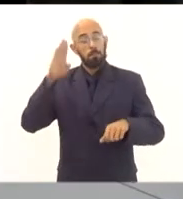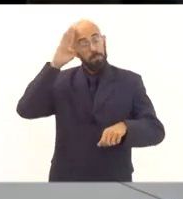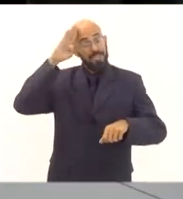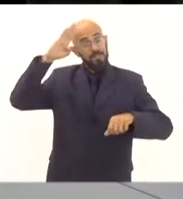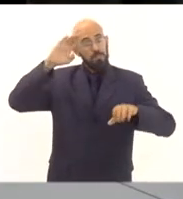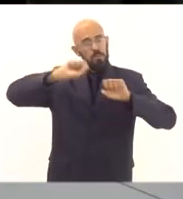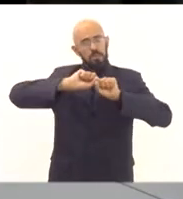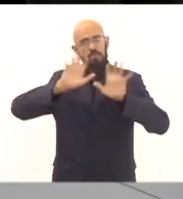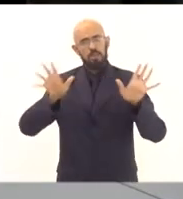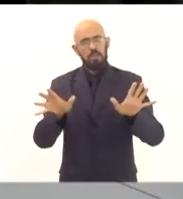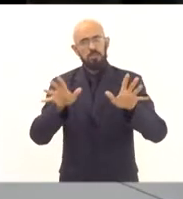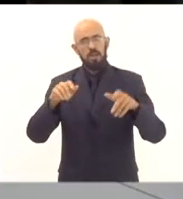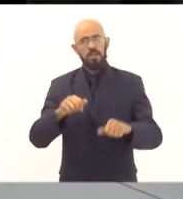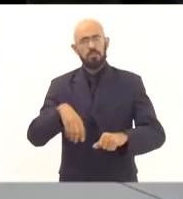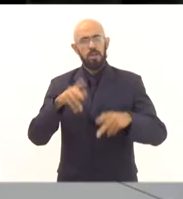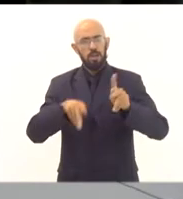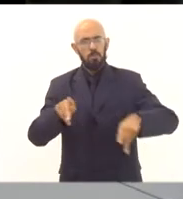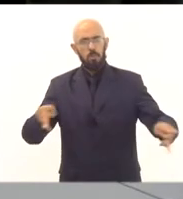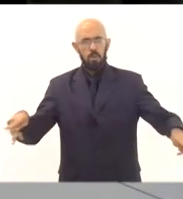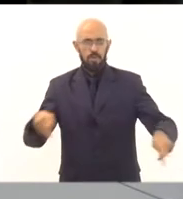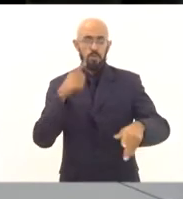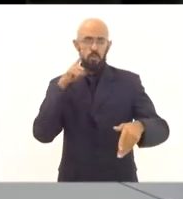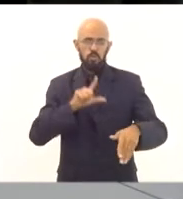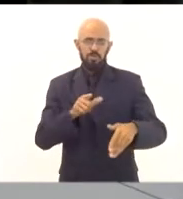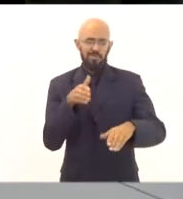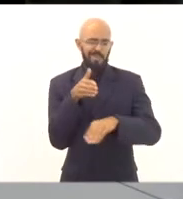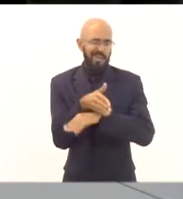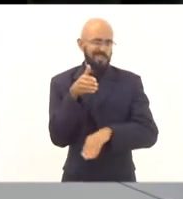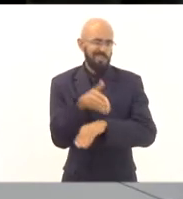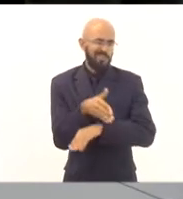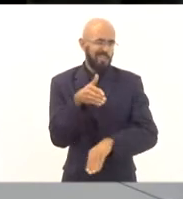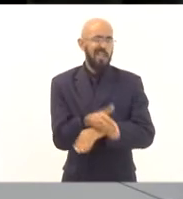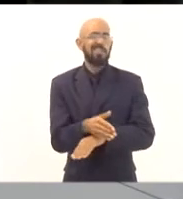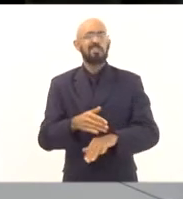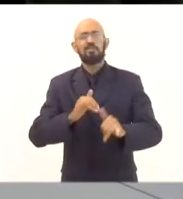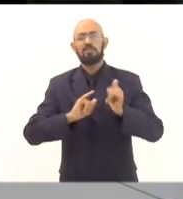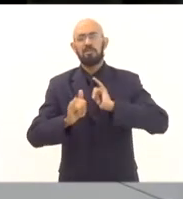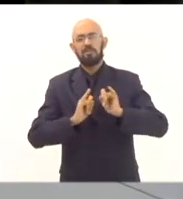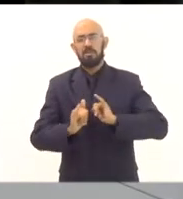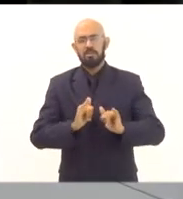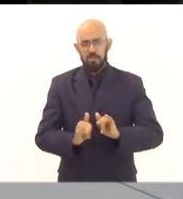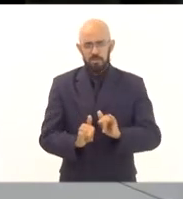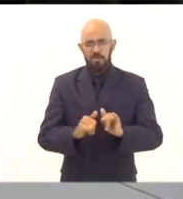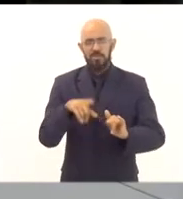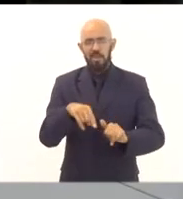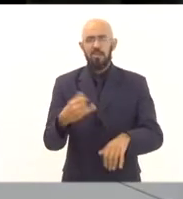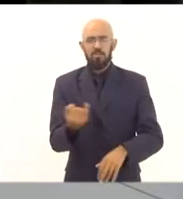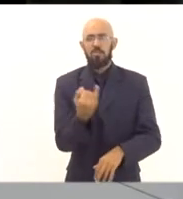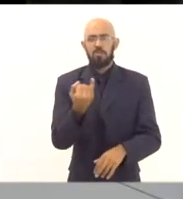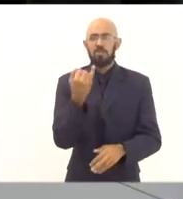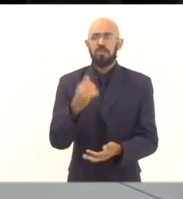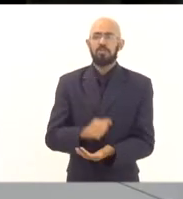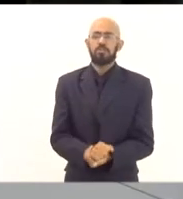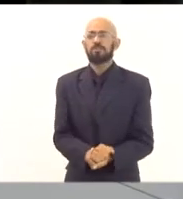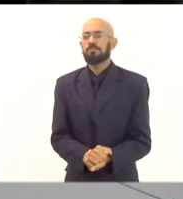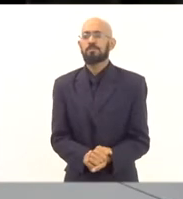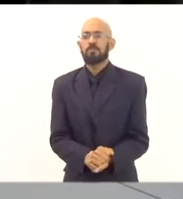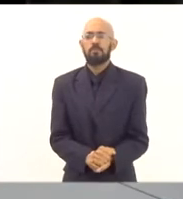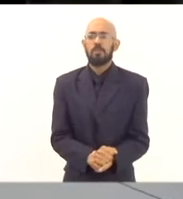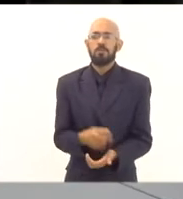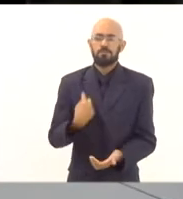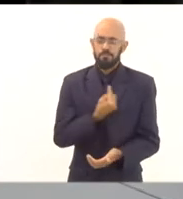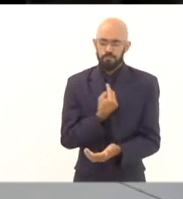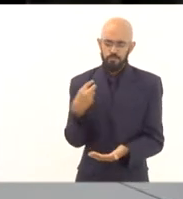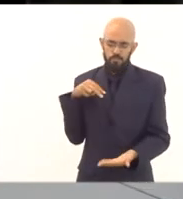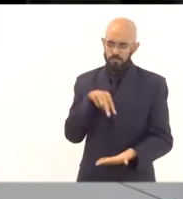para que chegue à população efetivamente para Que ela possa ter acesso a essas informações que é importantíssimo isso então nós